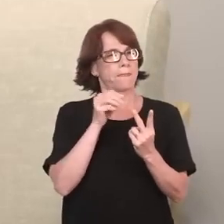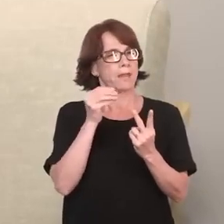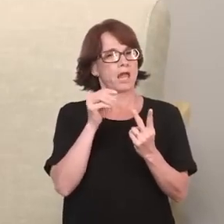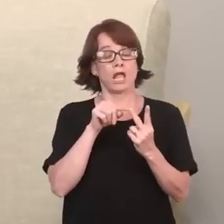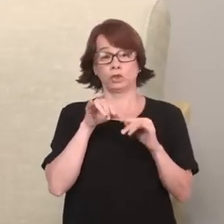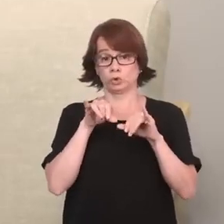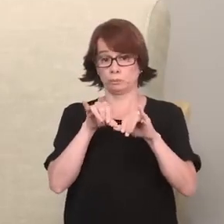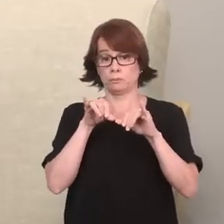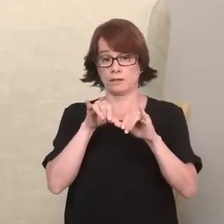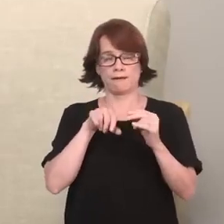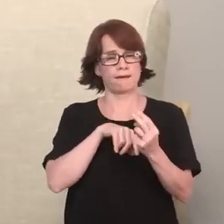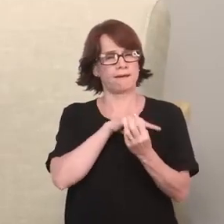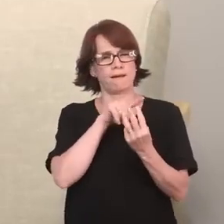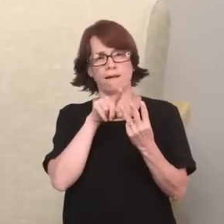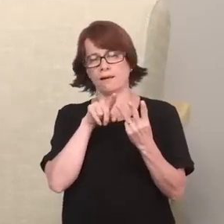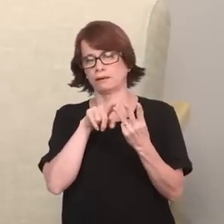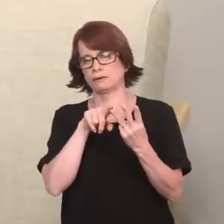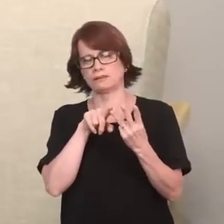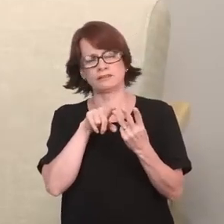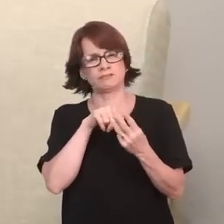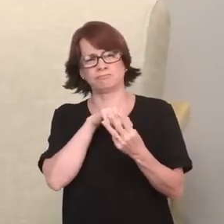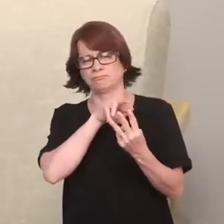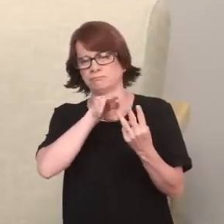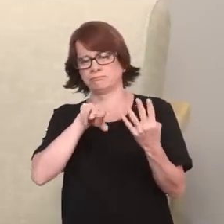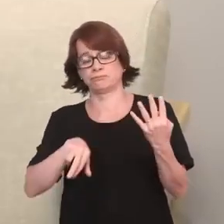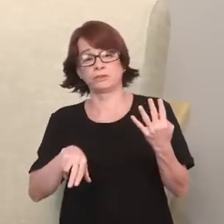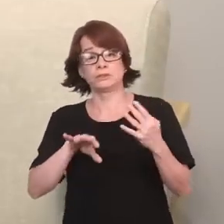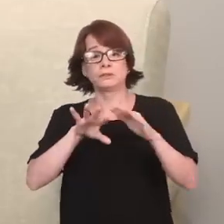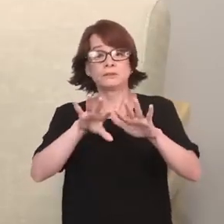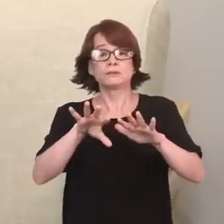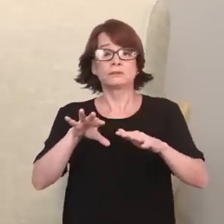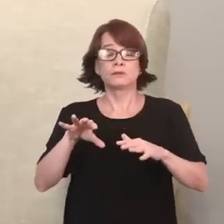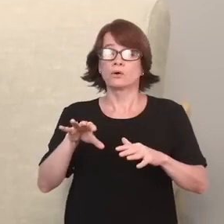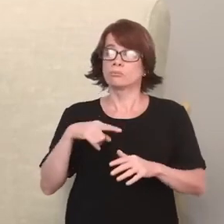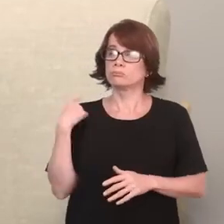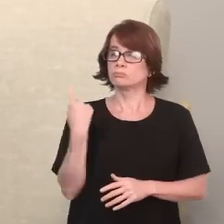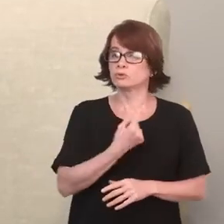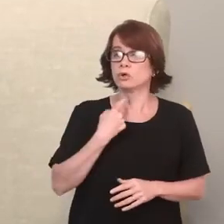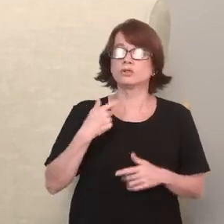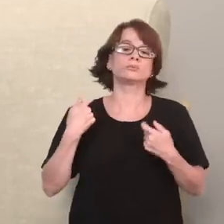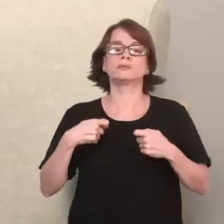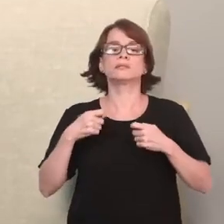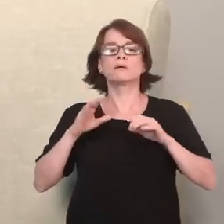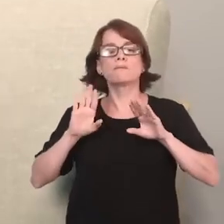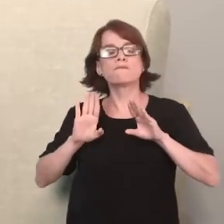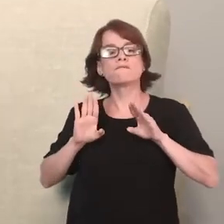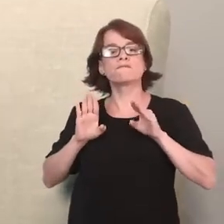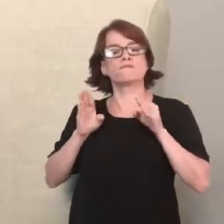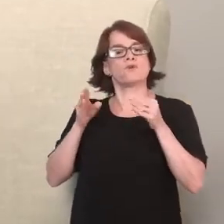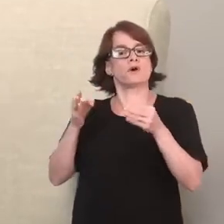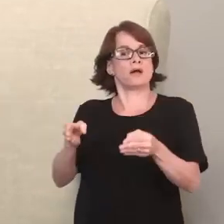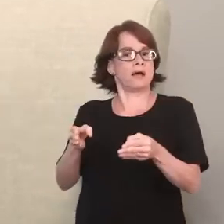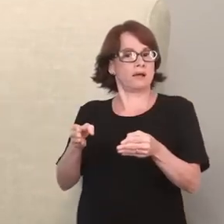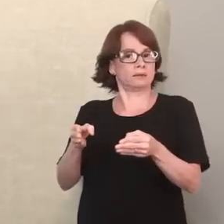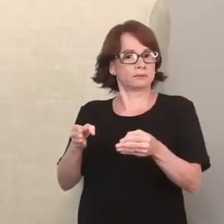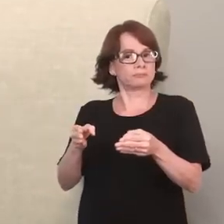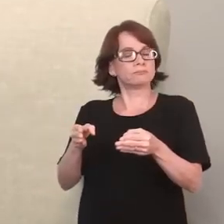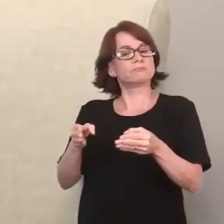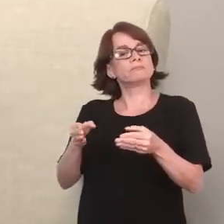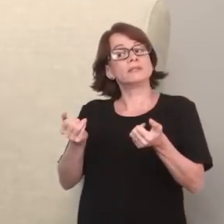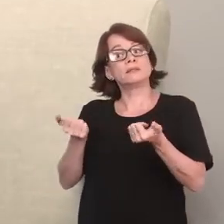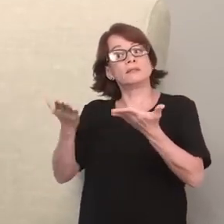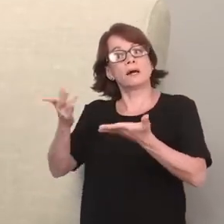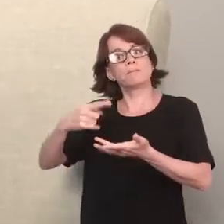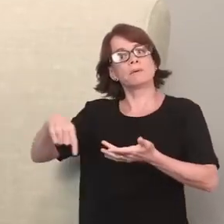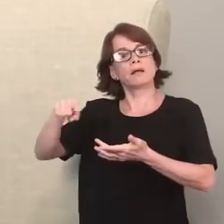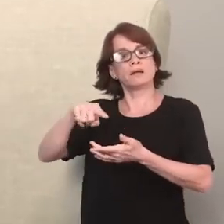seja os supermercados, né? Então, assim, a gente precisa focar para dar para eles o